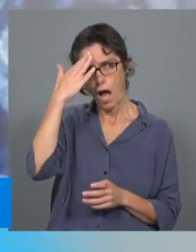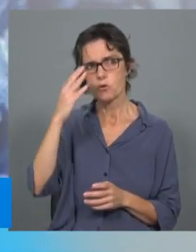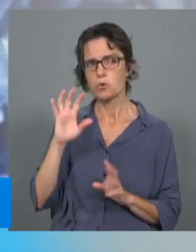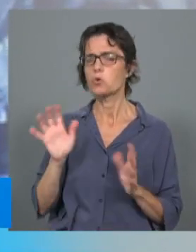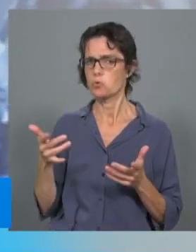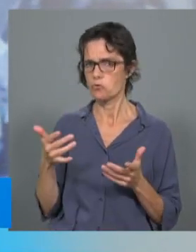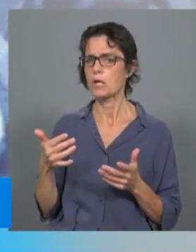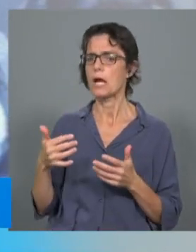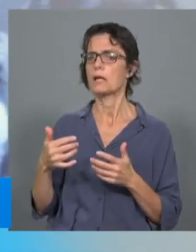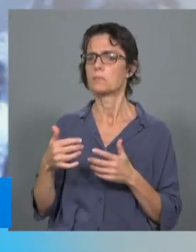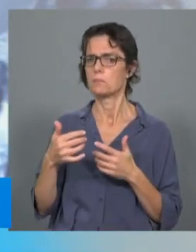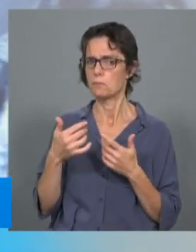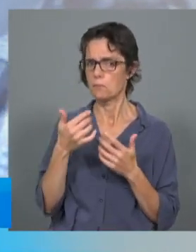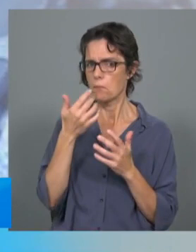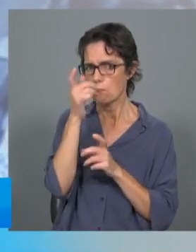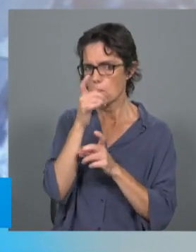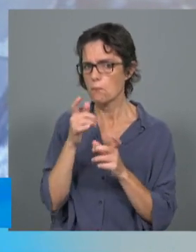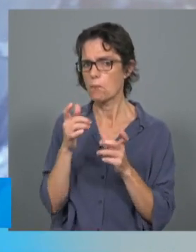a recepção deste documento